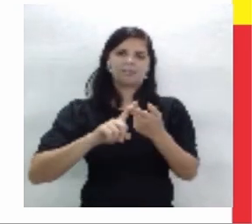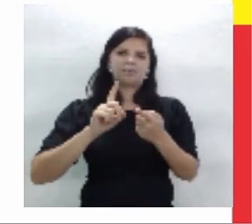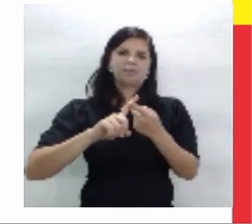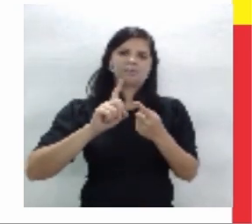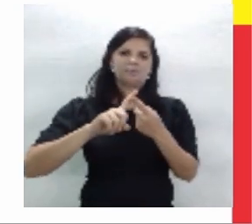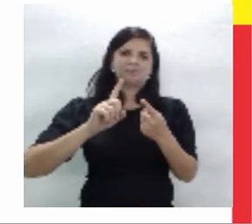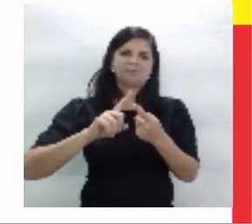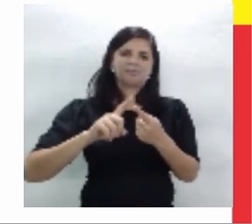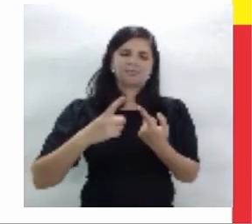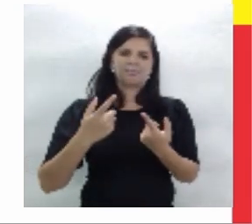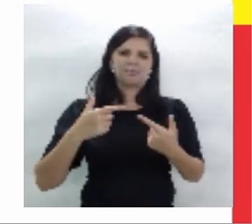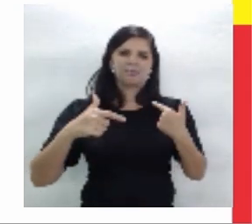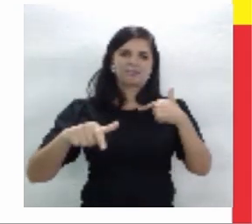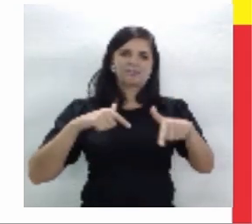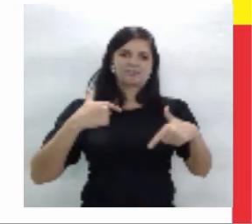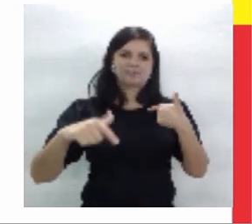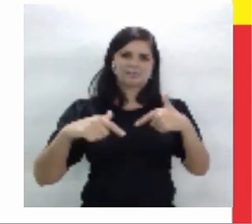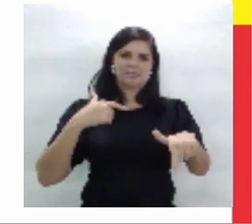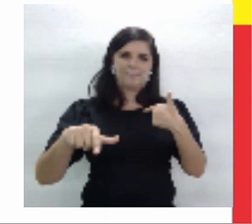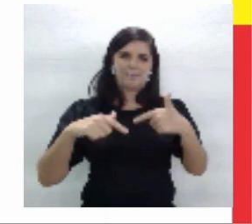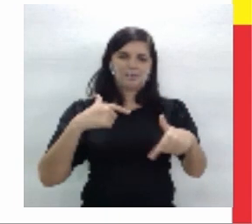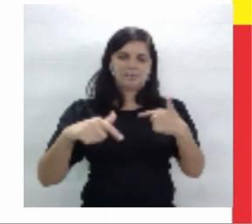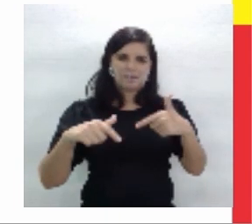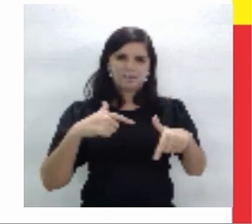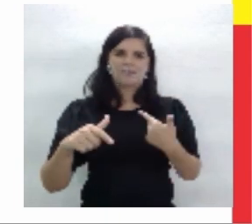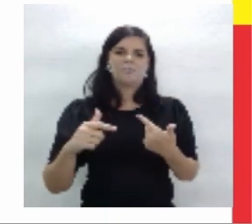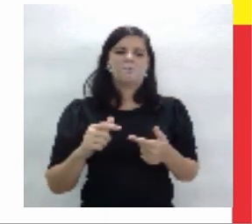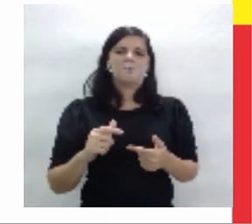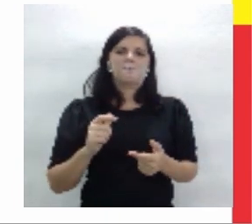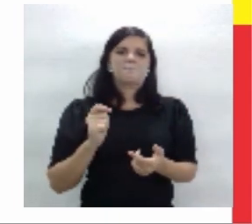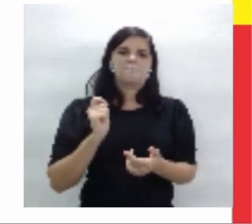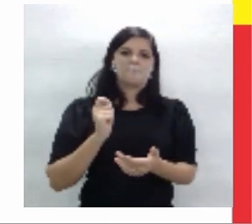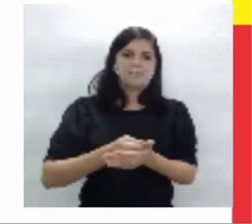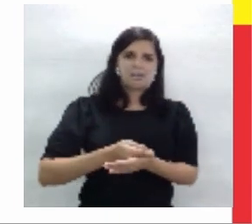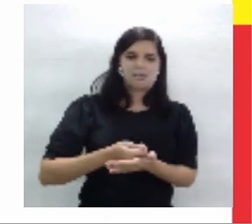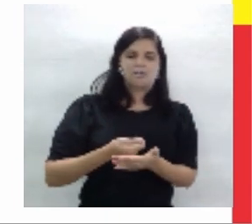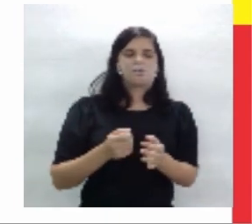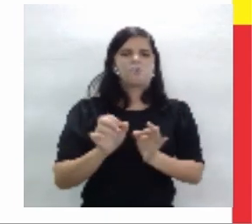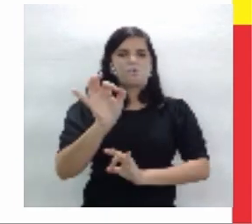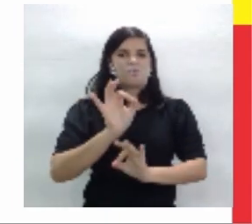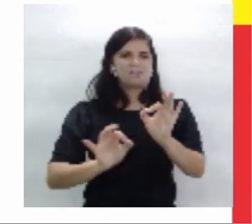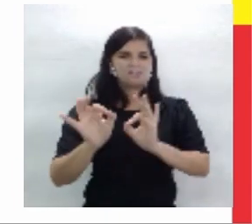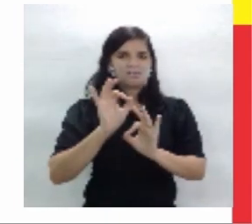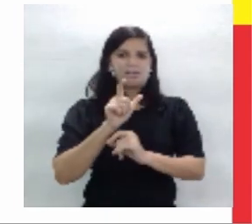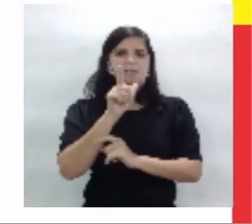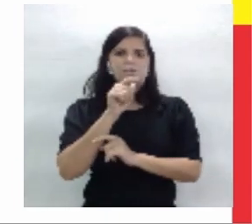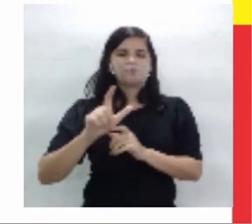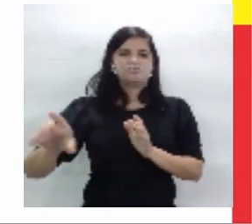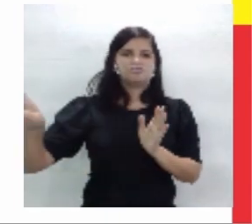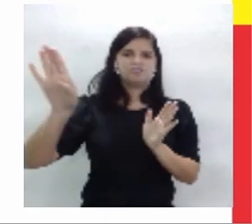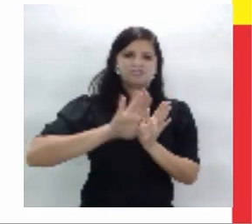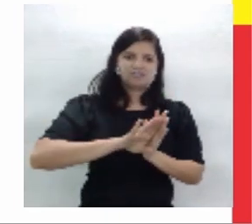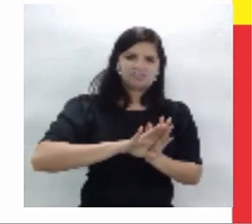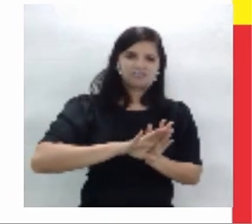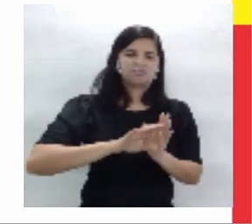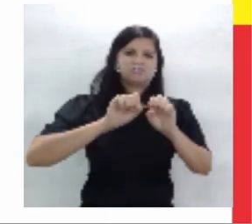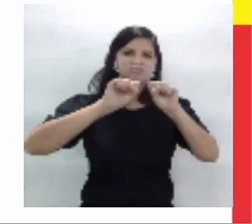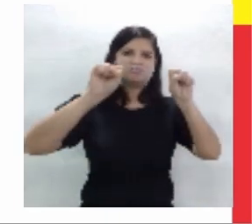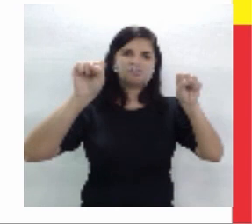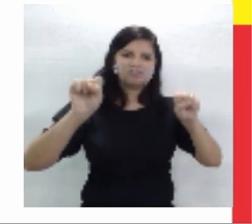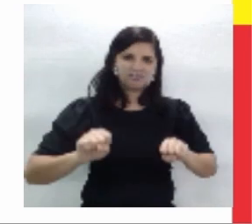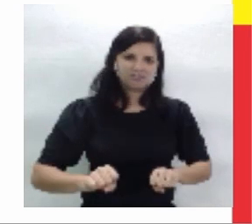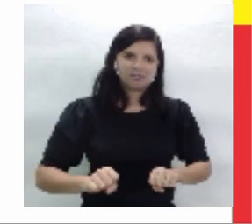de obras, né, que podem ser feitas de investimento, para que a água ela chegue na sua casa. Há todo um sistema